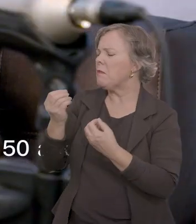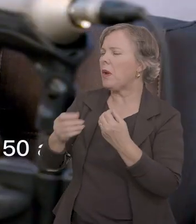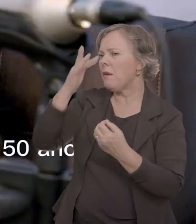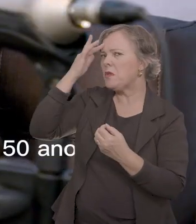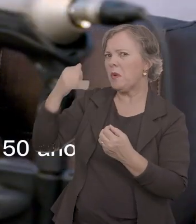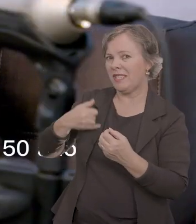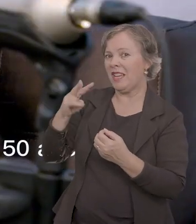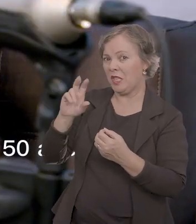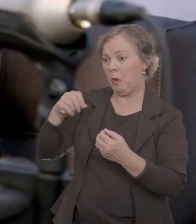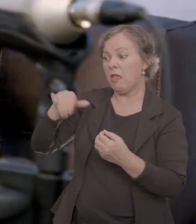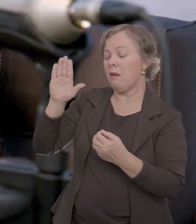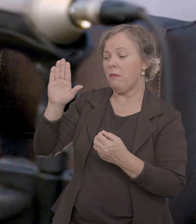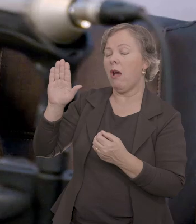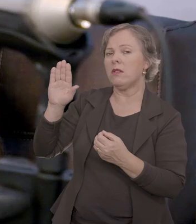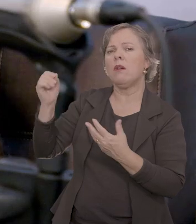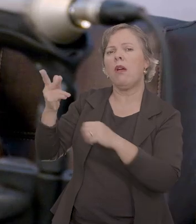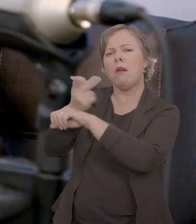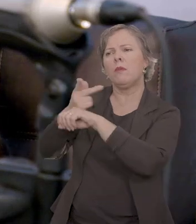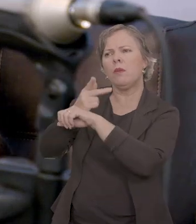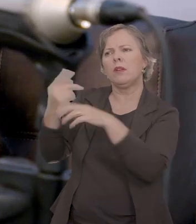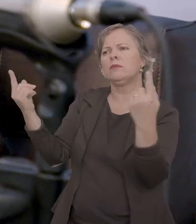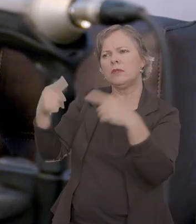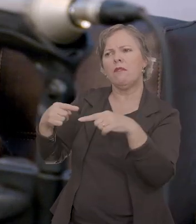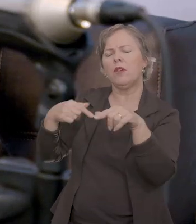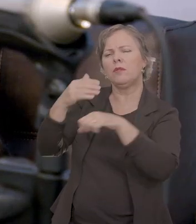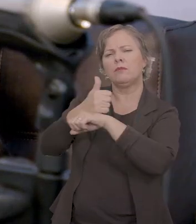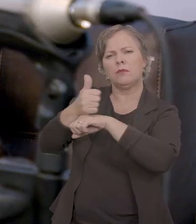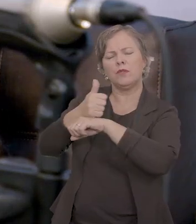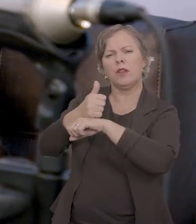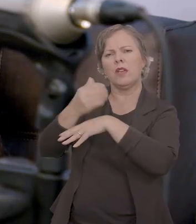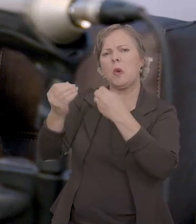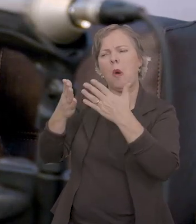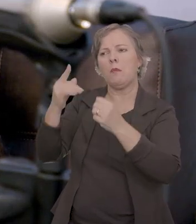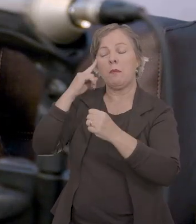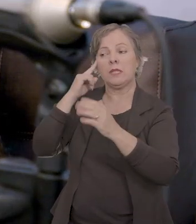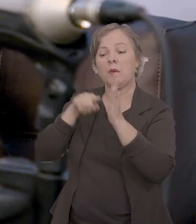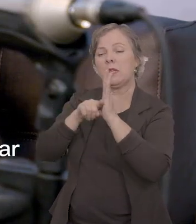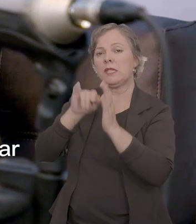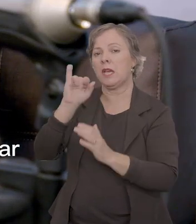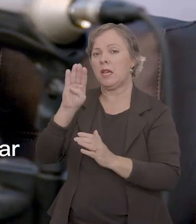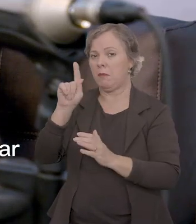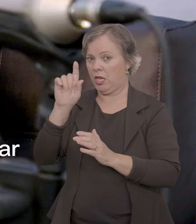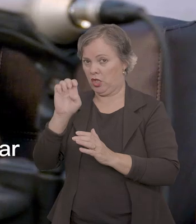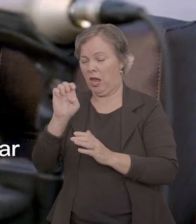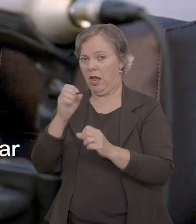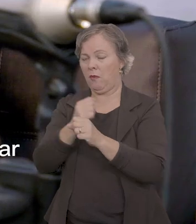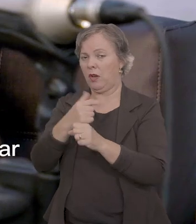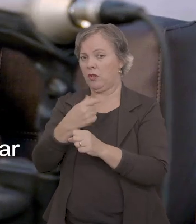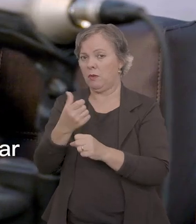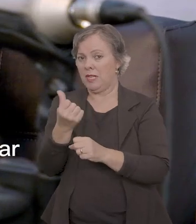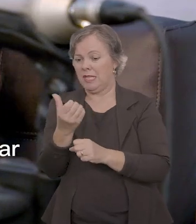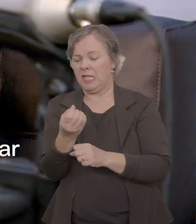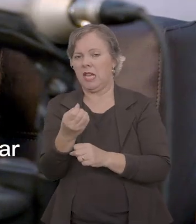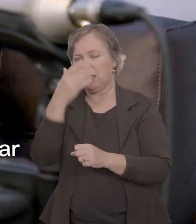pessoas acima dos 50 anos estão buscando novos desafios profissionais, né? Inclusive, de acordo com a pesquisa do IBGE, em 2060, as